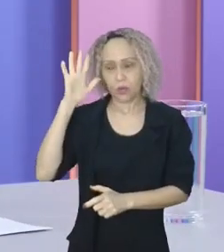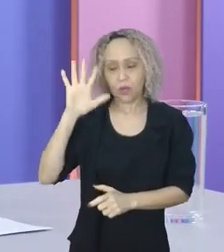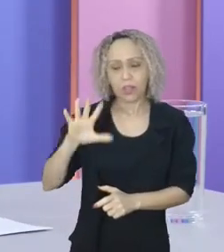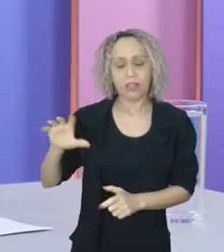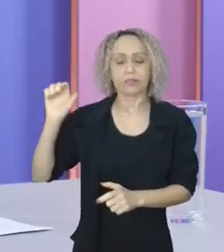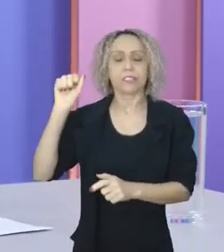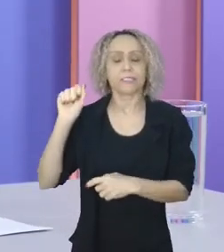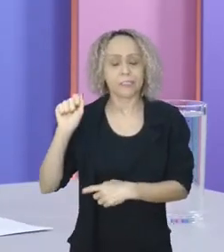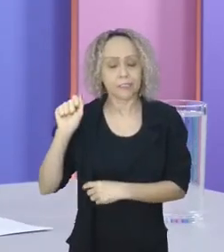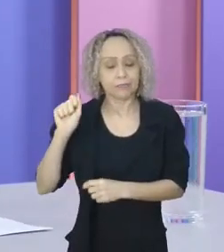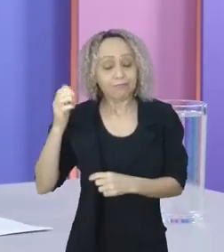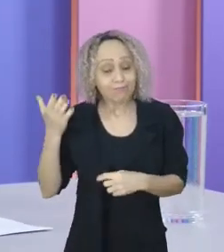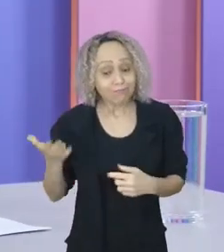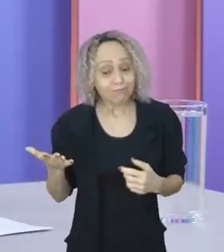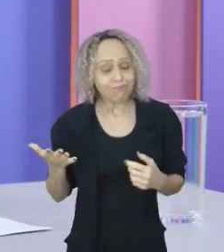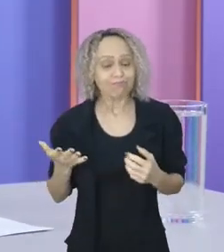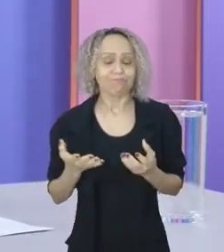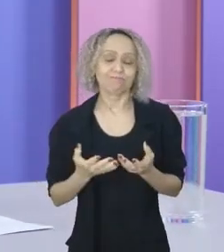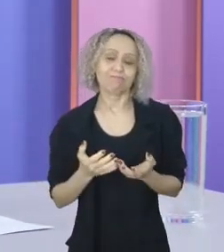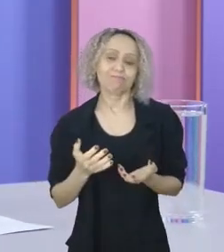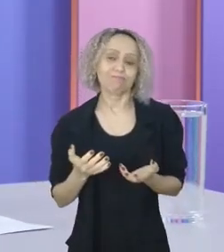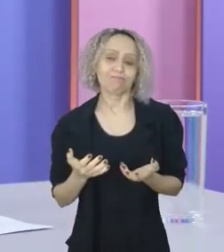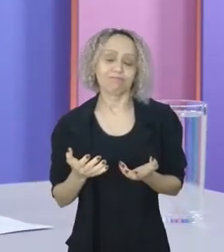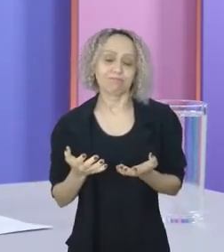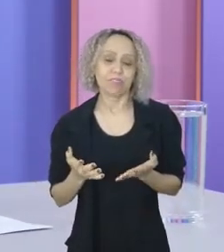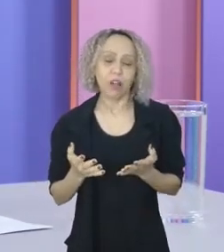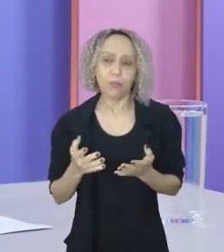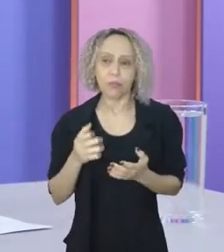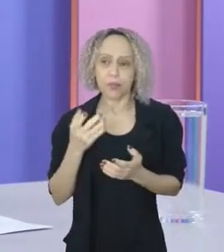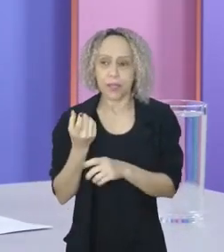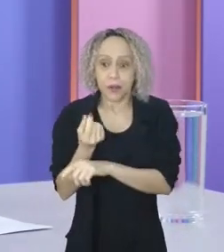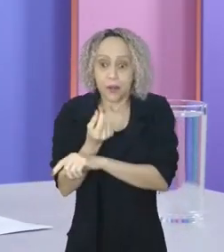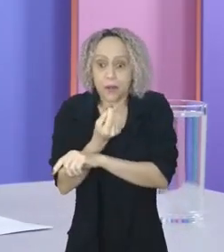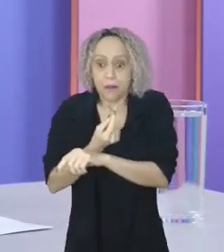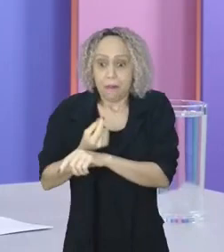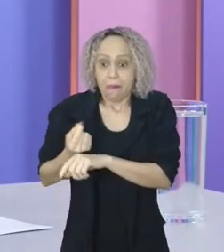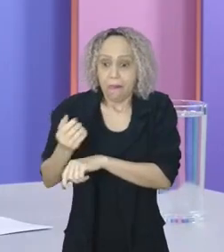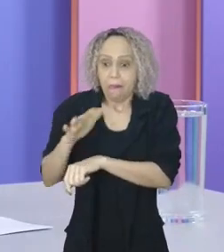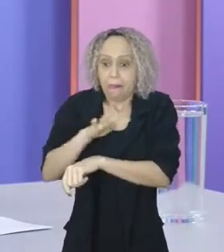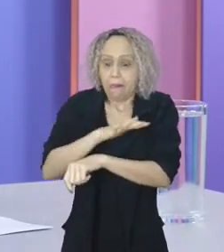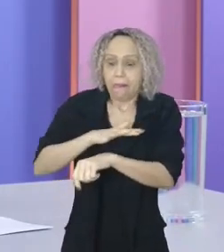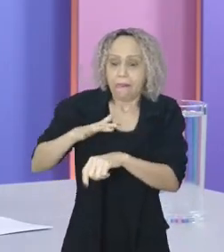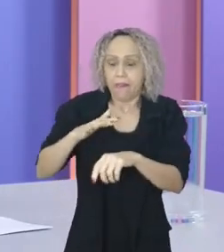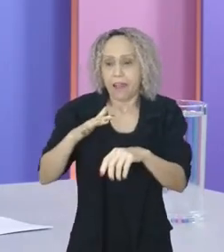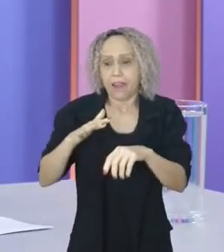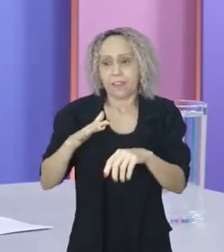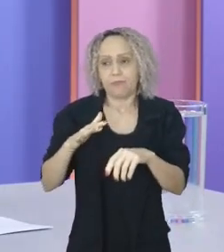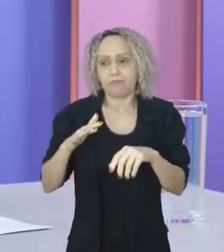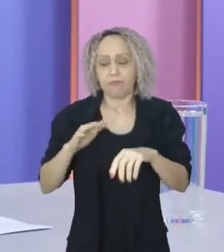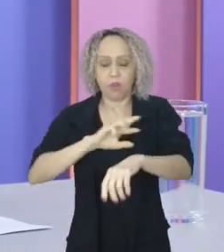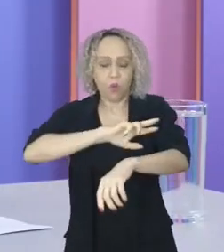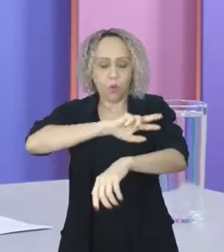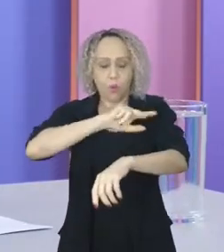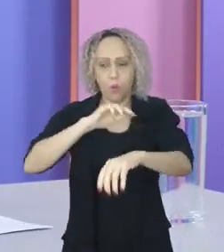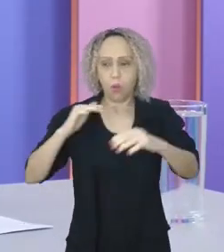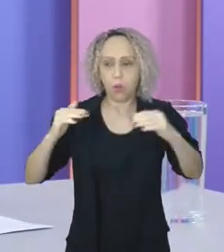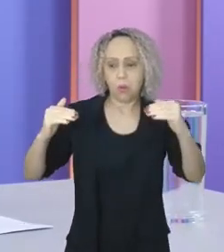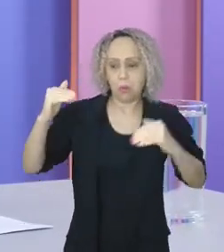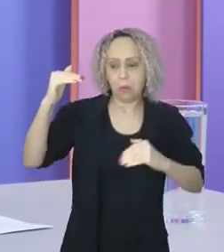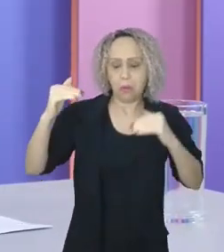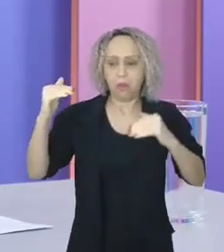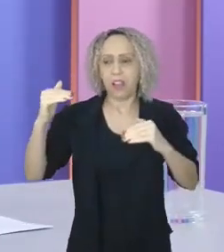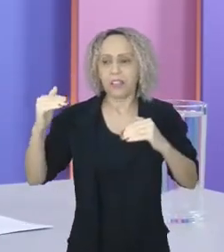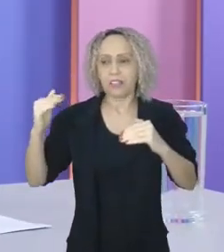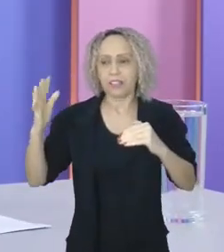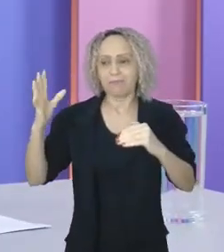a partir disso. O capital, a desigualdade racial, mas também de classe, ela